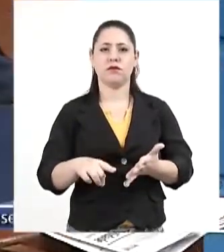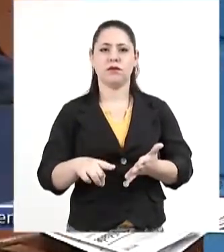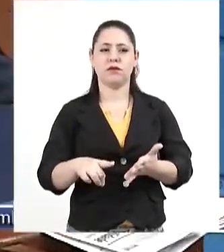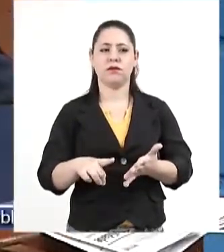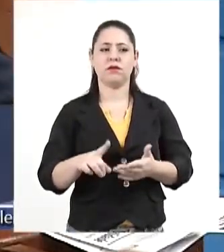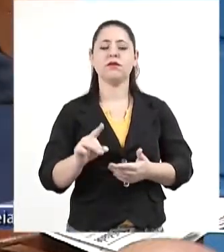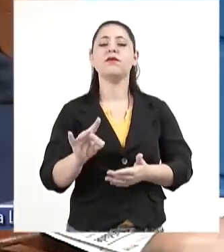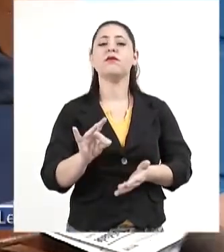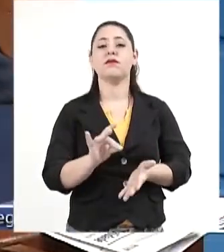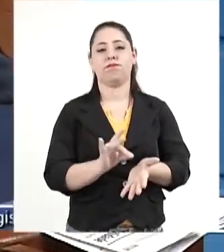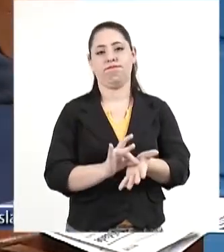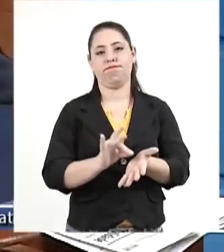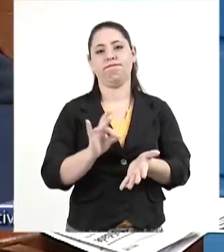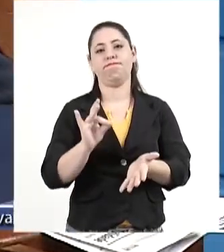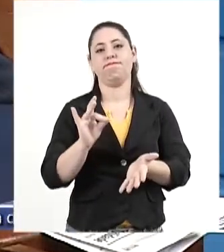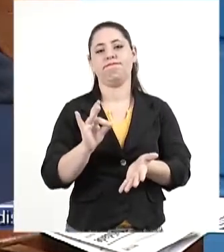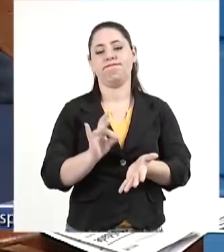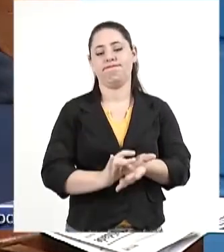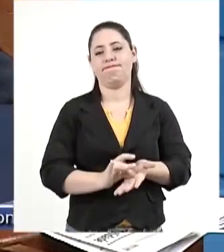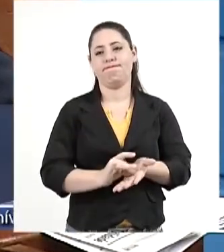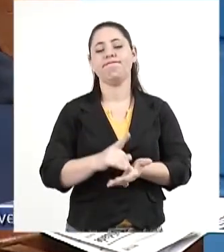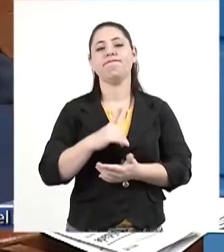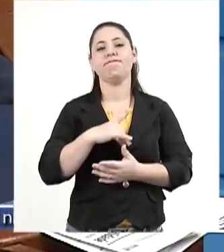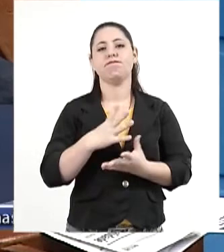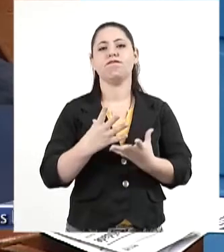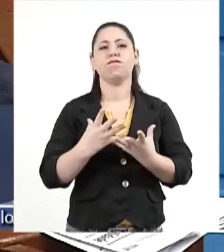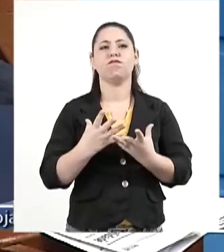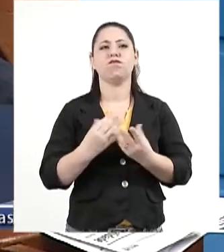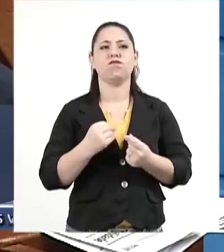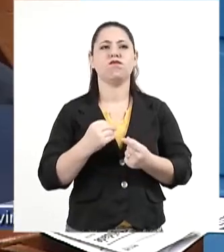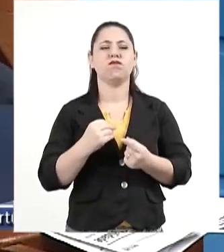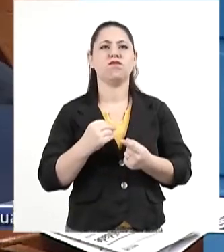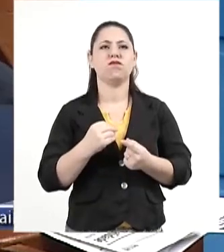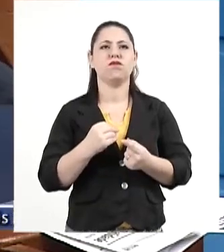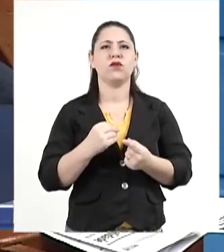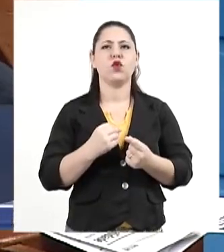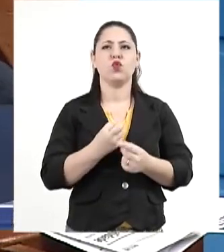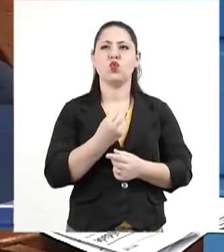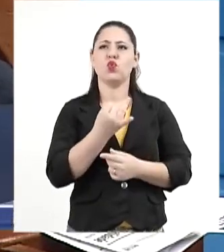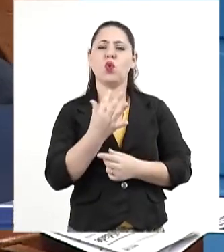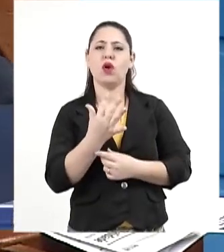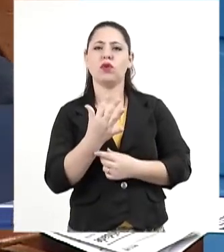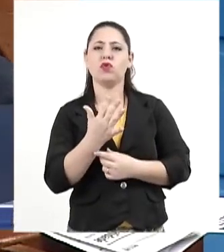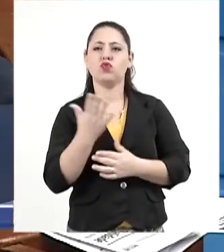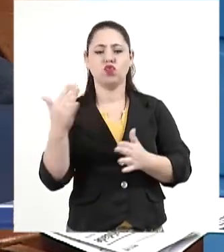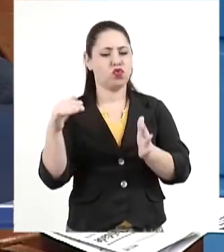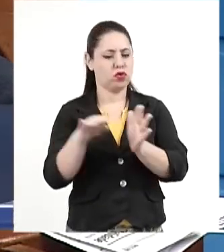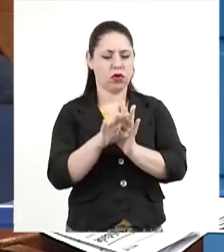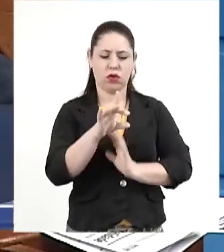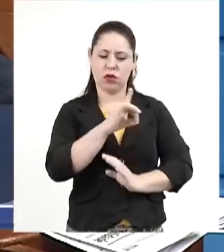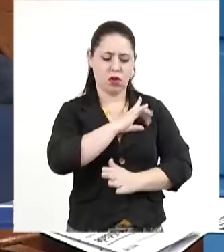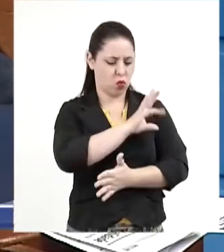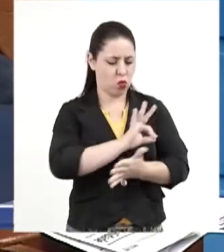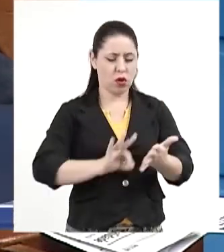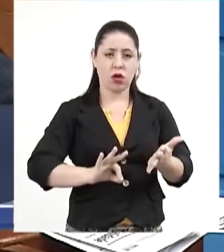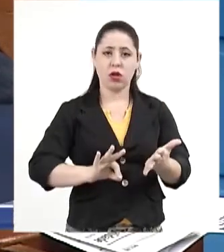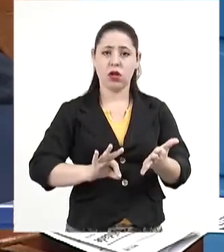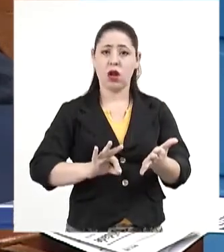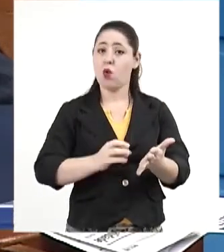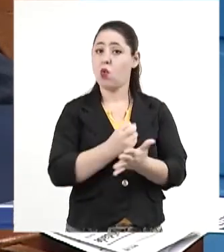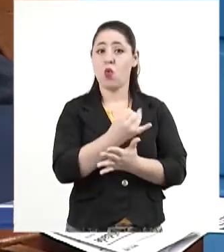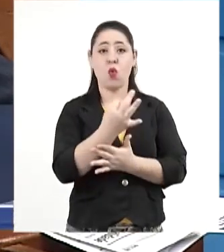de que, de fato, existem muitos casos que não chegam à delegacia, não são registrados e, portanto, não